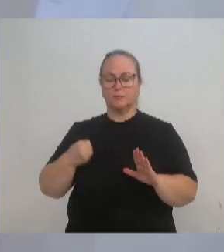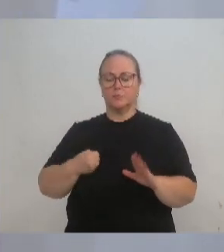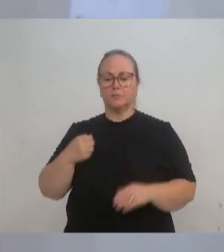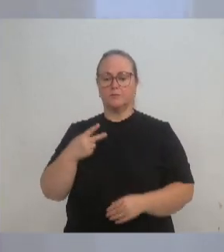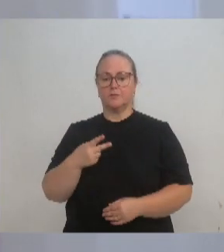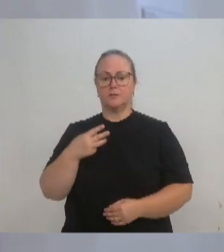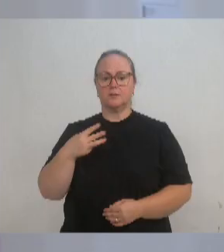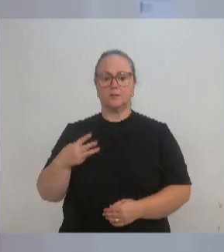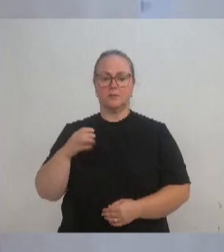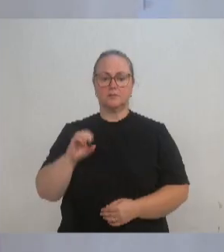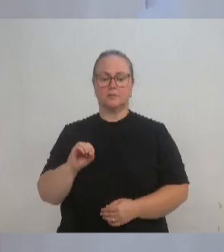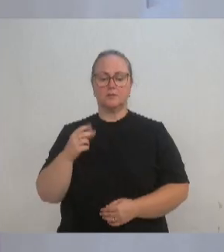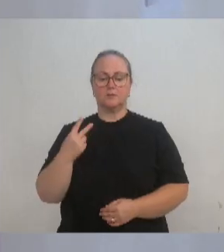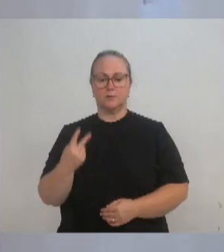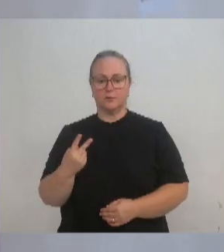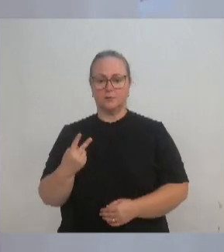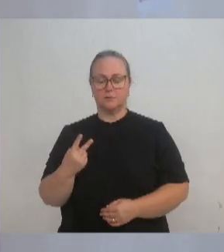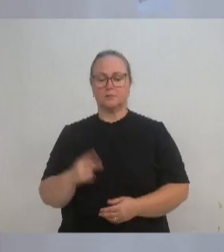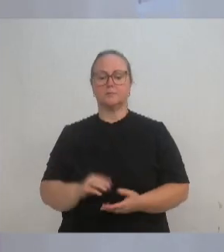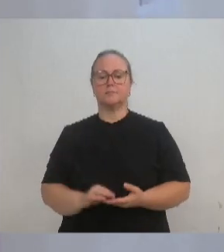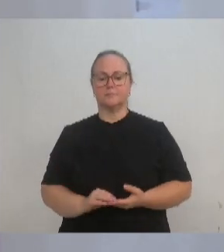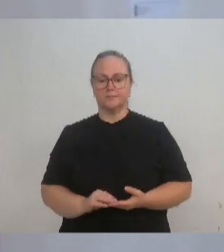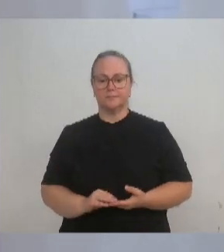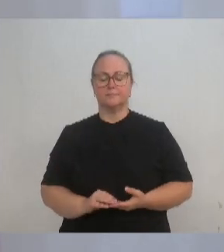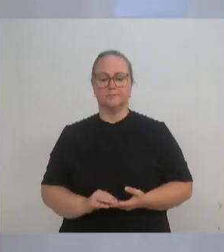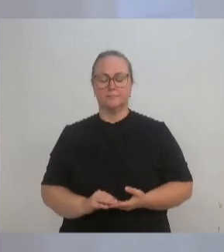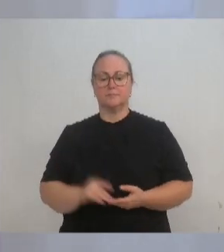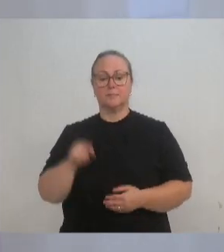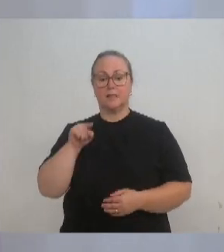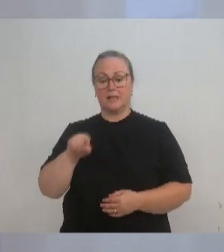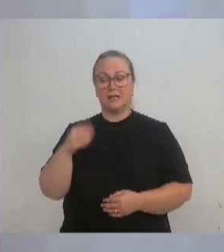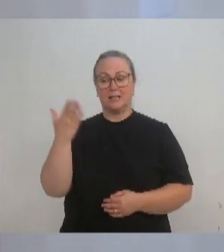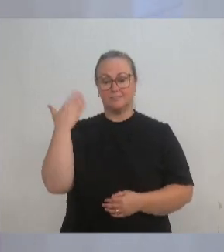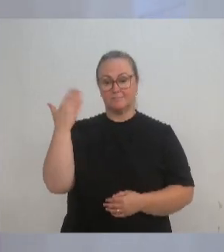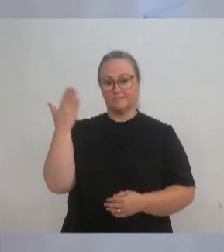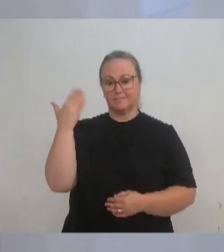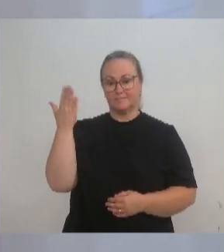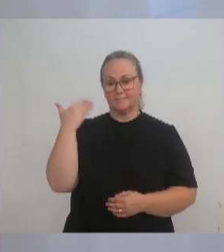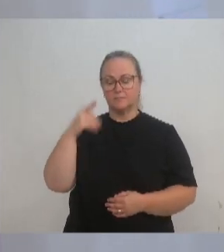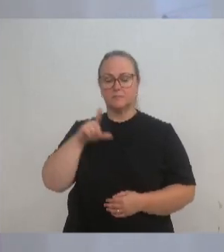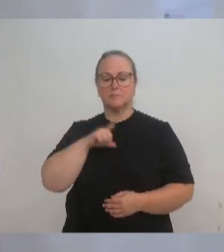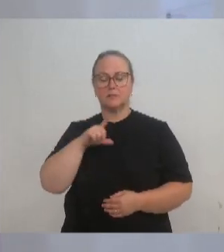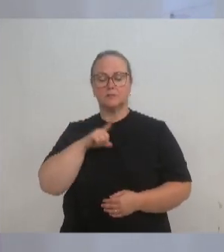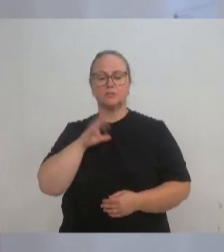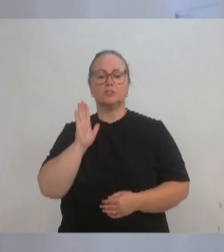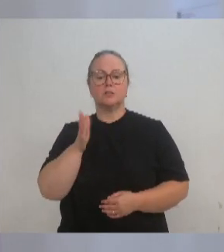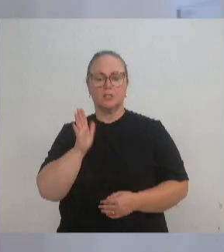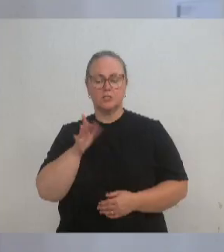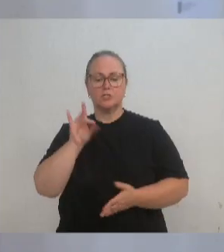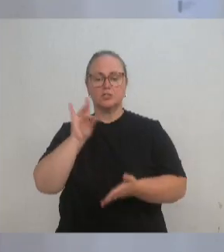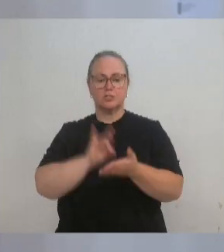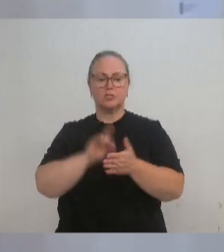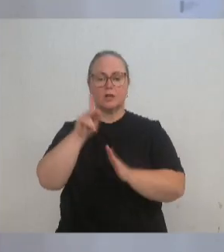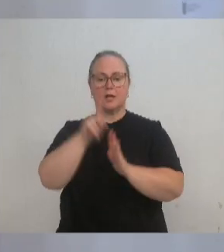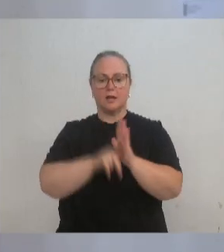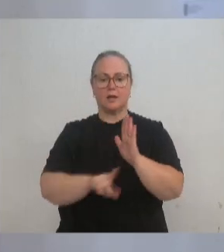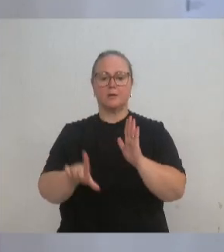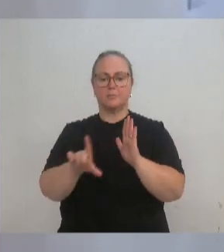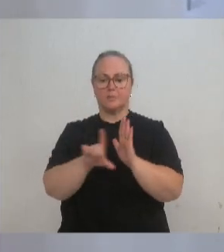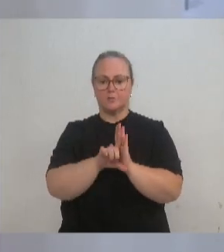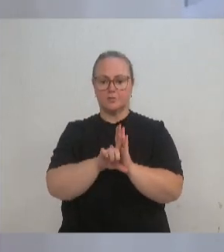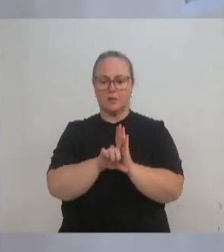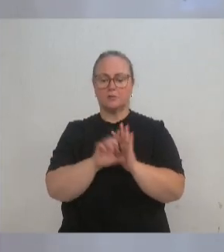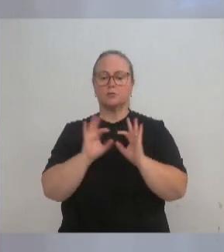2302 de 2024, onde lá naquela época nós já tínhamos feito um projeto de lei, vereador